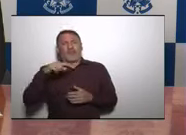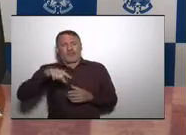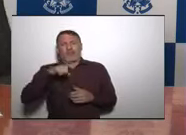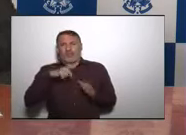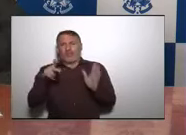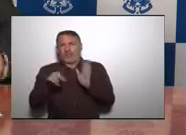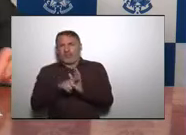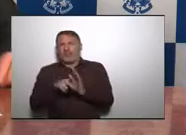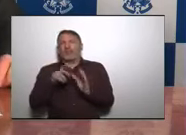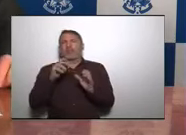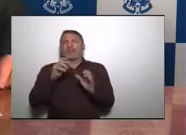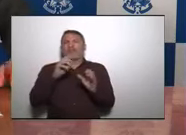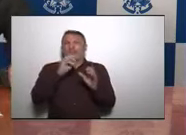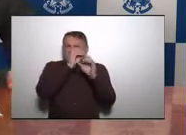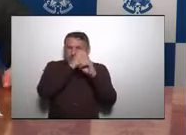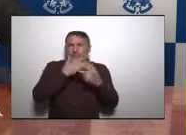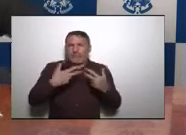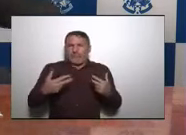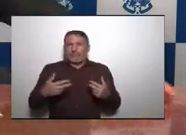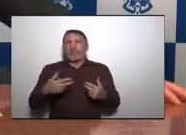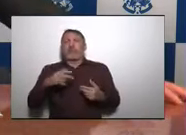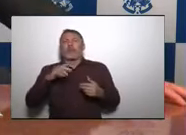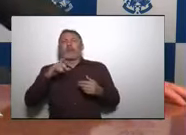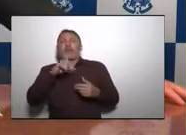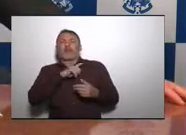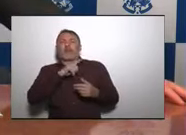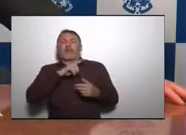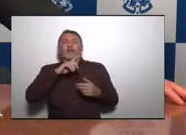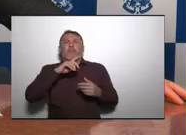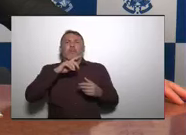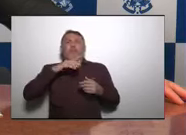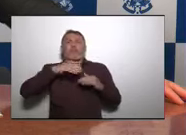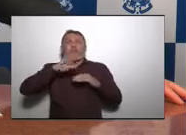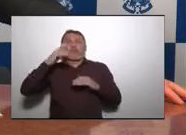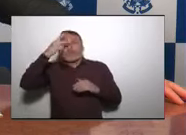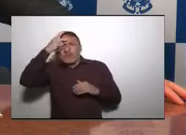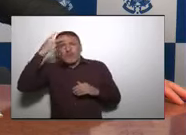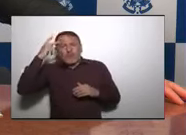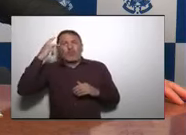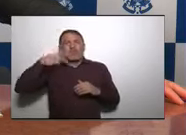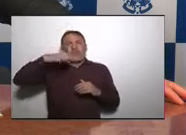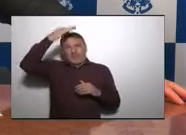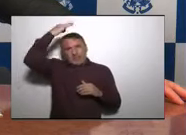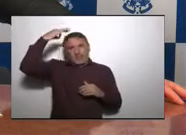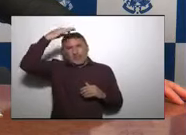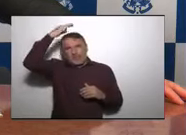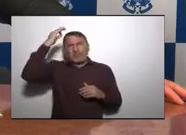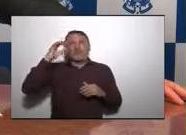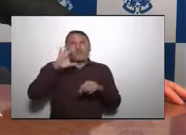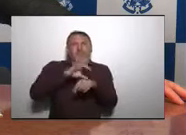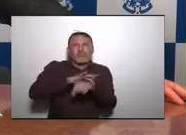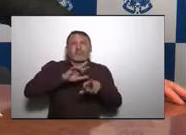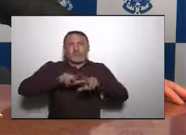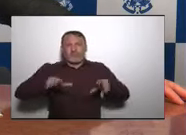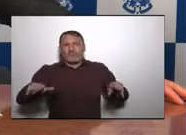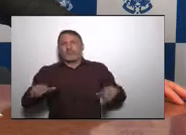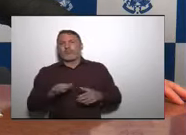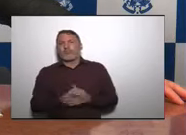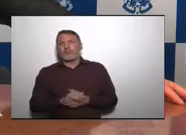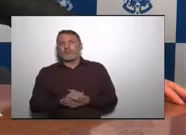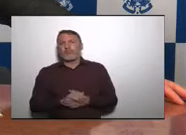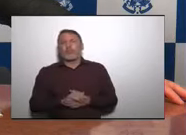mais pessoas para, de fato, fazer um mapeamento de como está a doença aqui no Espírito Santo, a evolução da doença. Como é que fica a